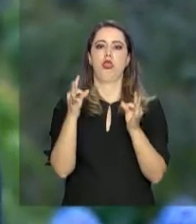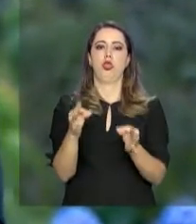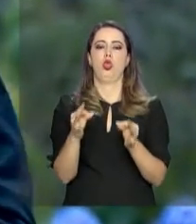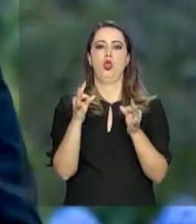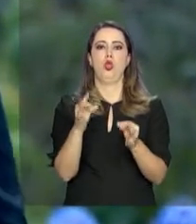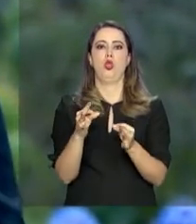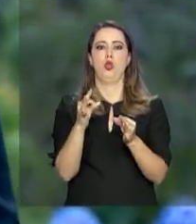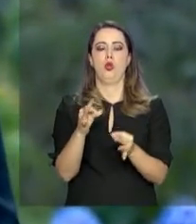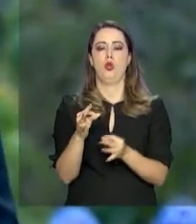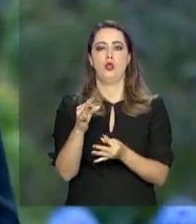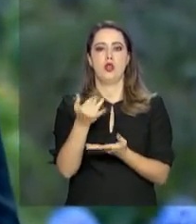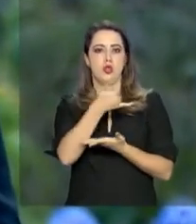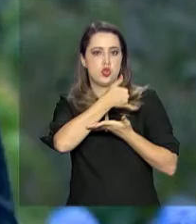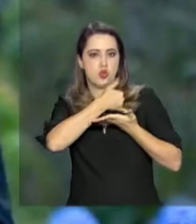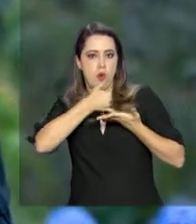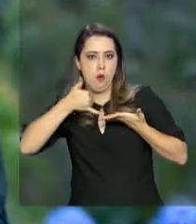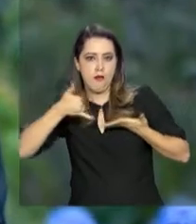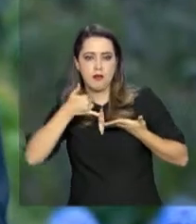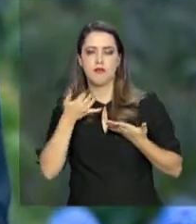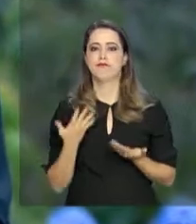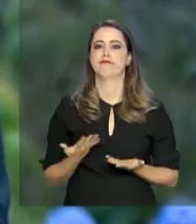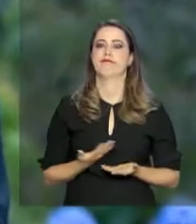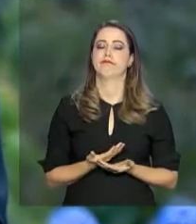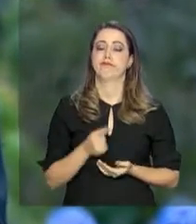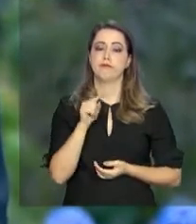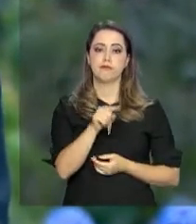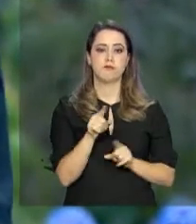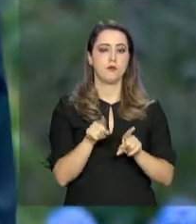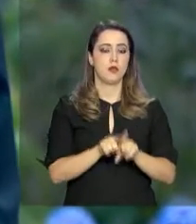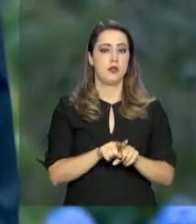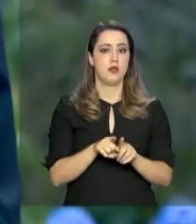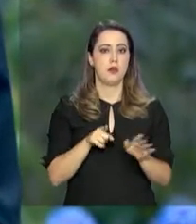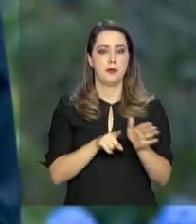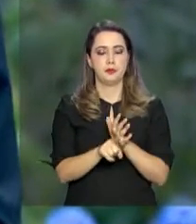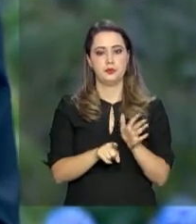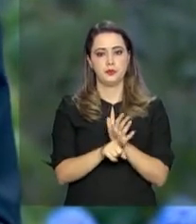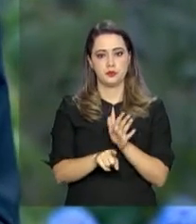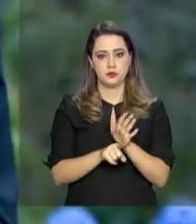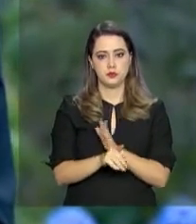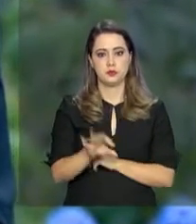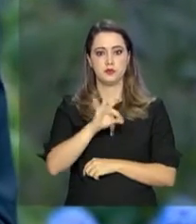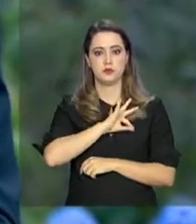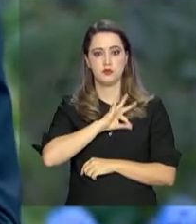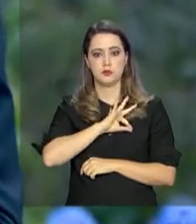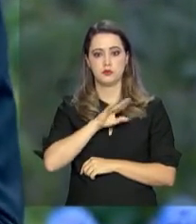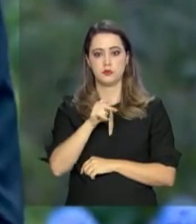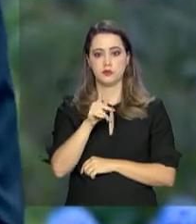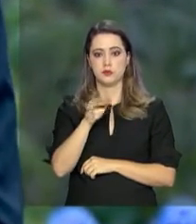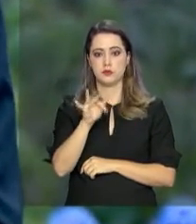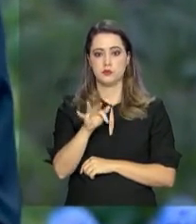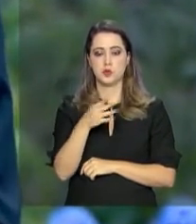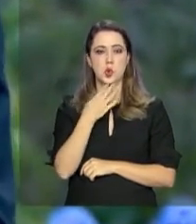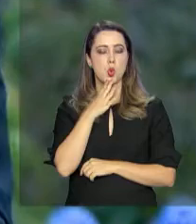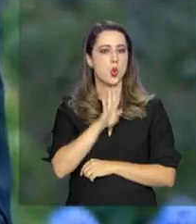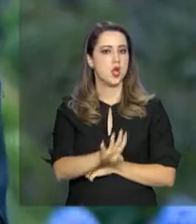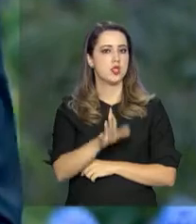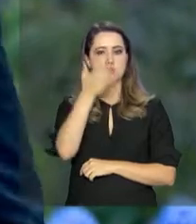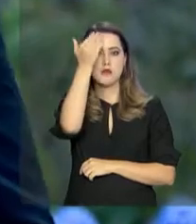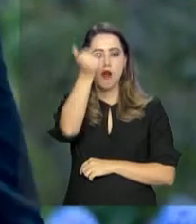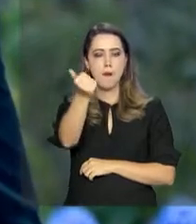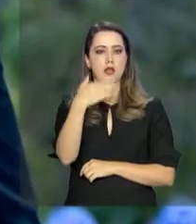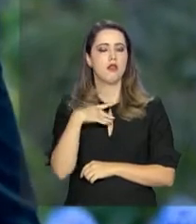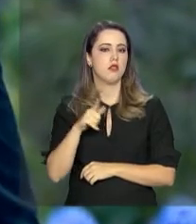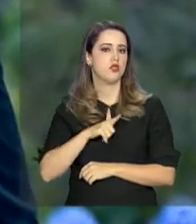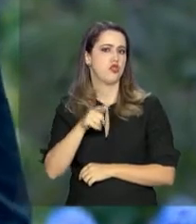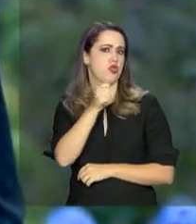na embarcação investigações da polícia federal do brasil indicam que os velejadores não teriam conhecimento da